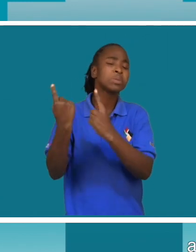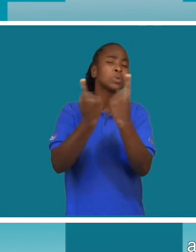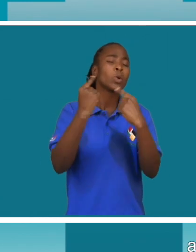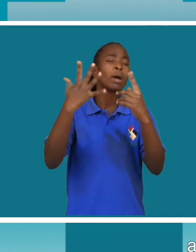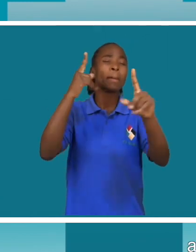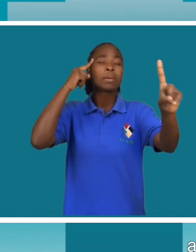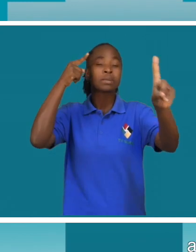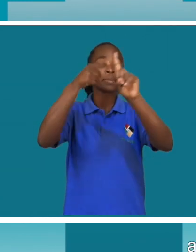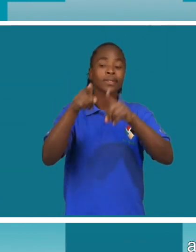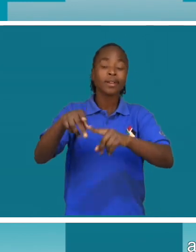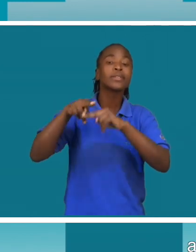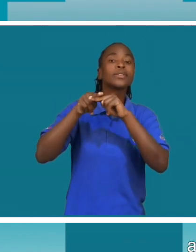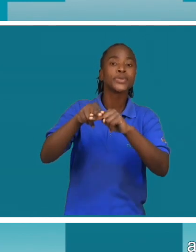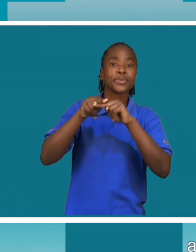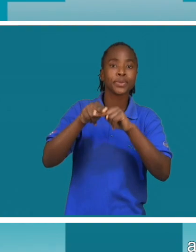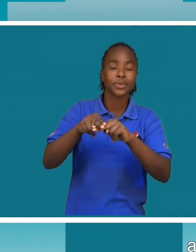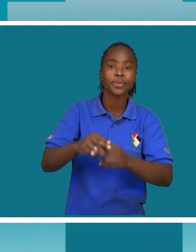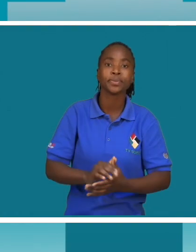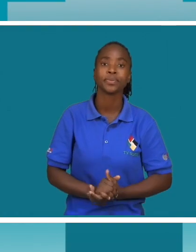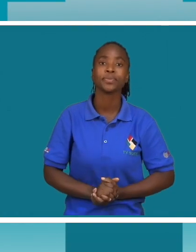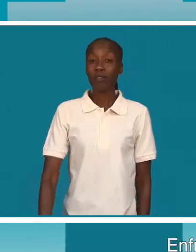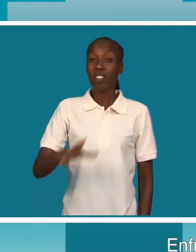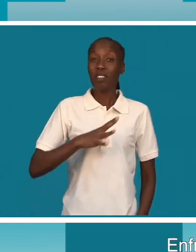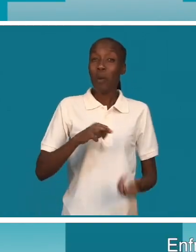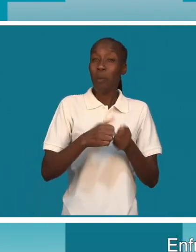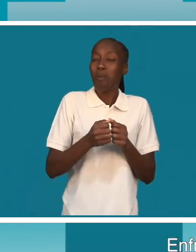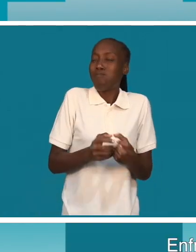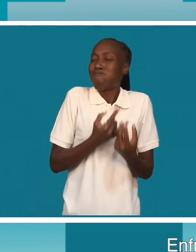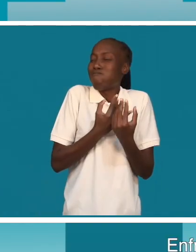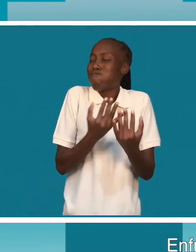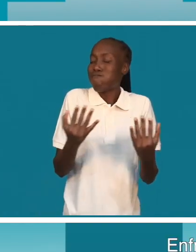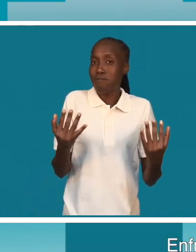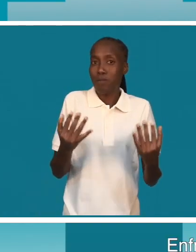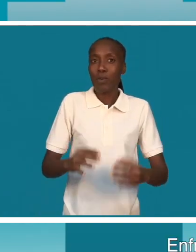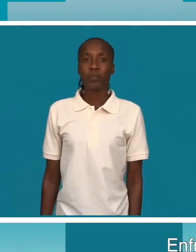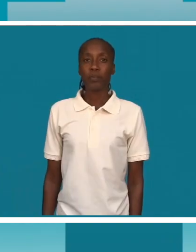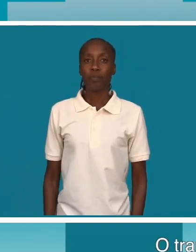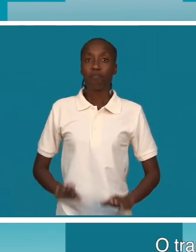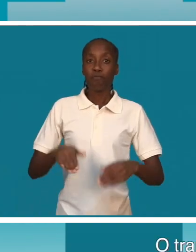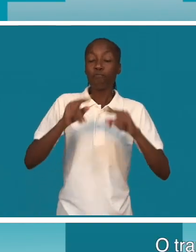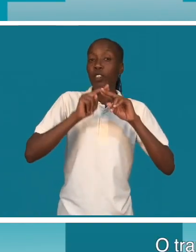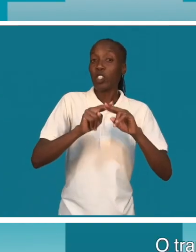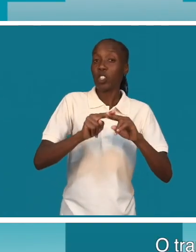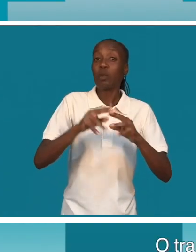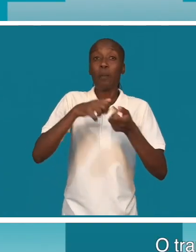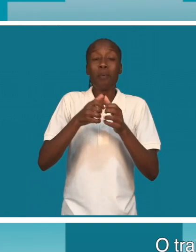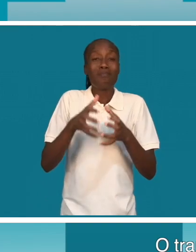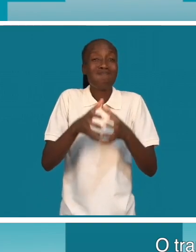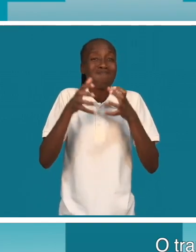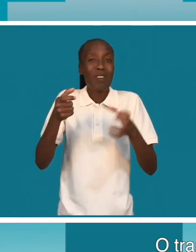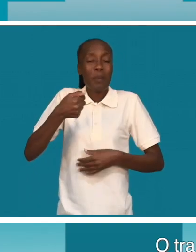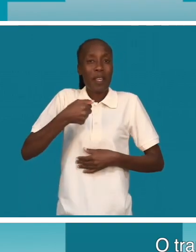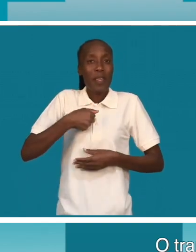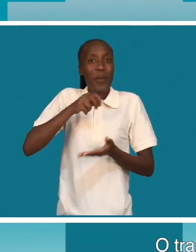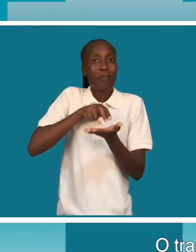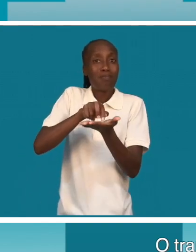social com destaque para o transporte. Nós temos muitos problemas que estamos enfrentando. O transporte é um problema sério para me